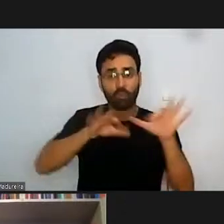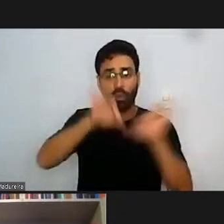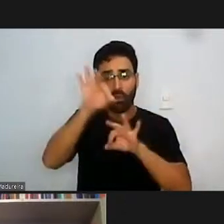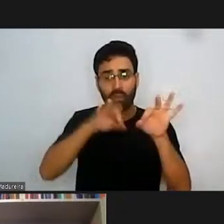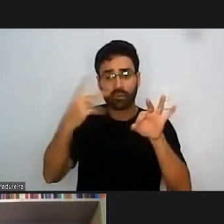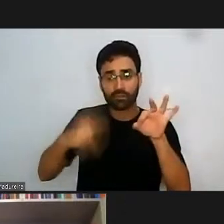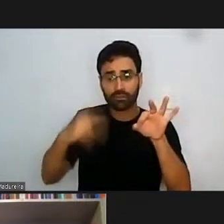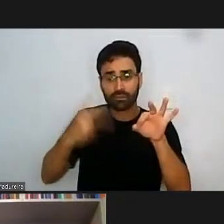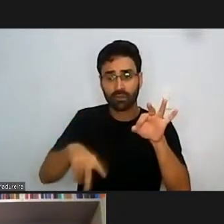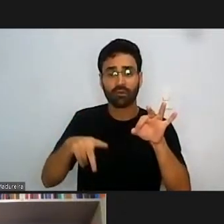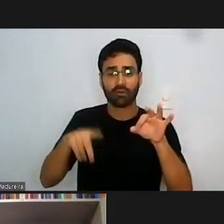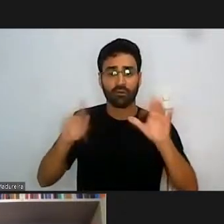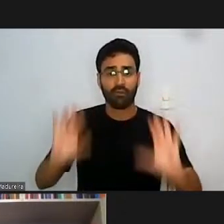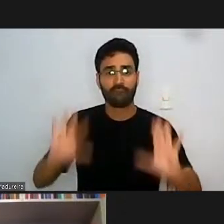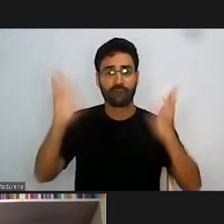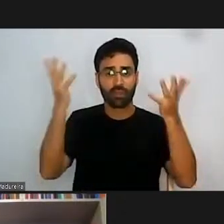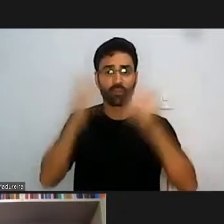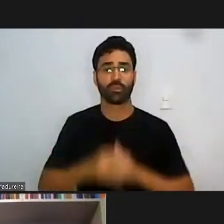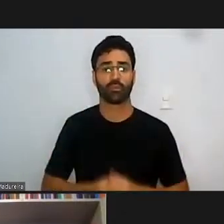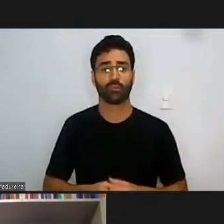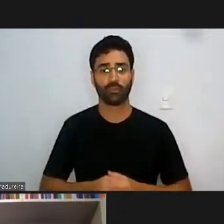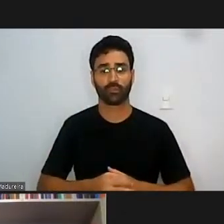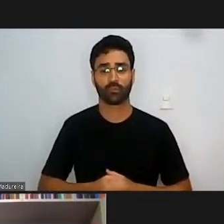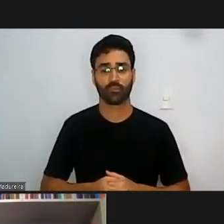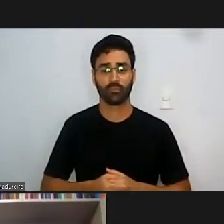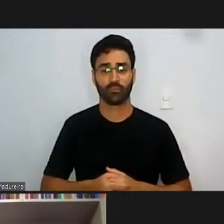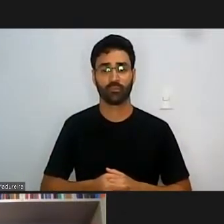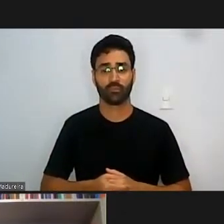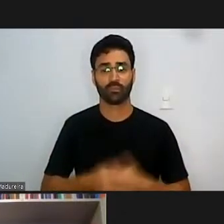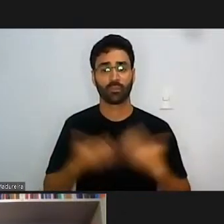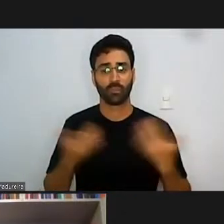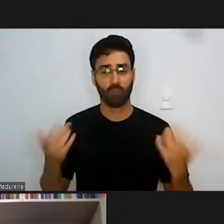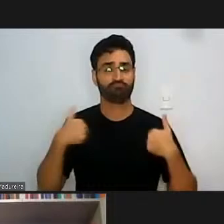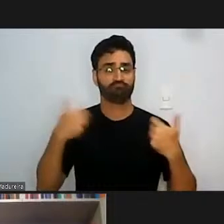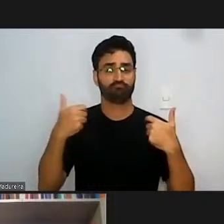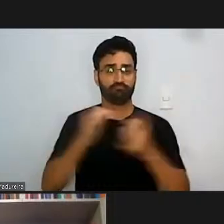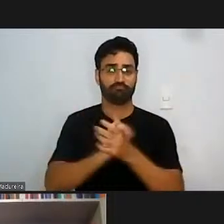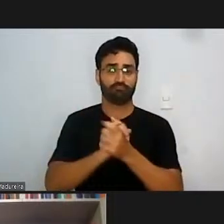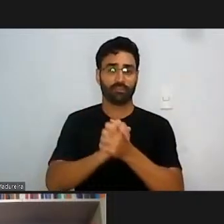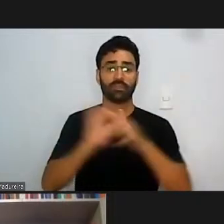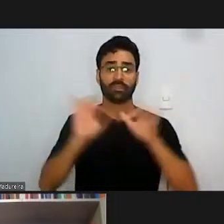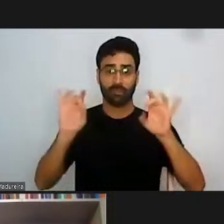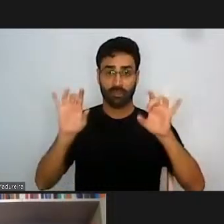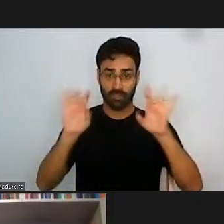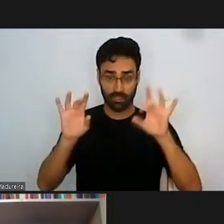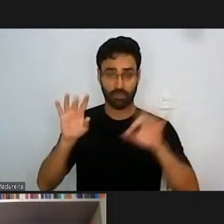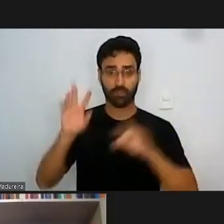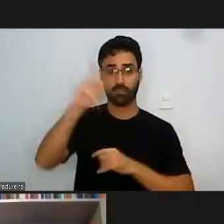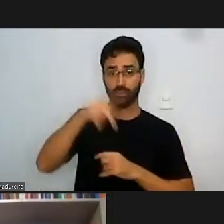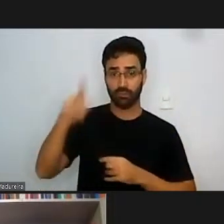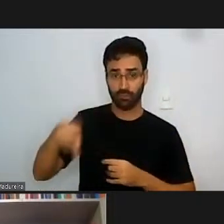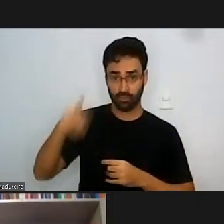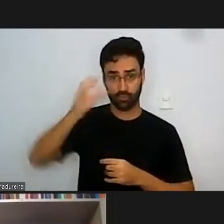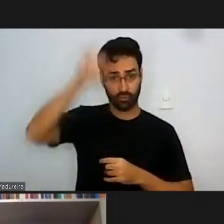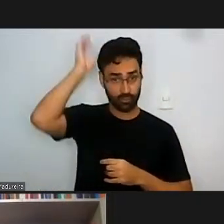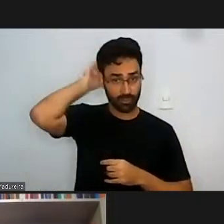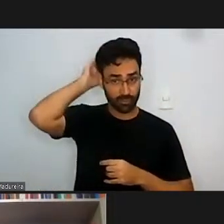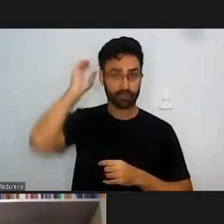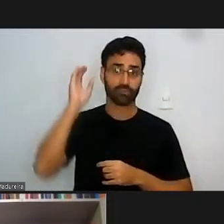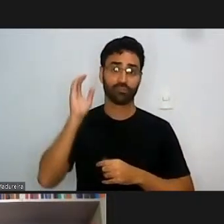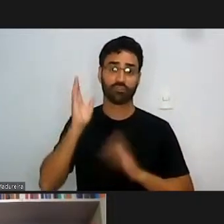que tornaram possível este momento. Um cumprimento especial ao professor Noam Chomsky, que já